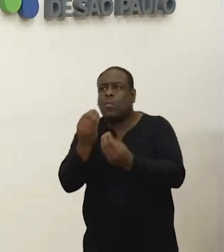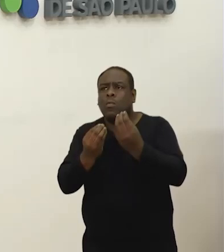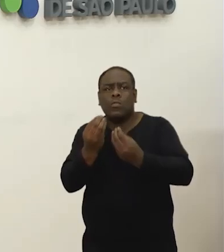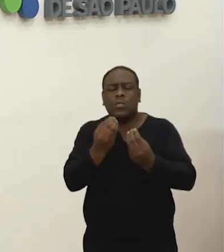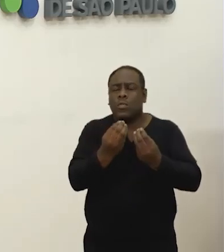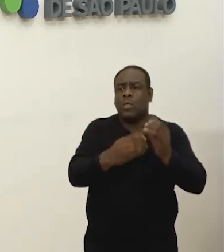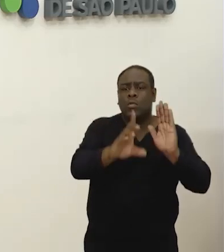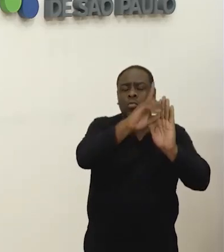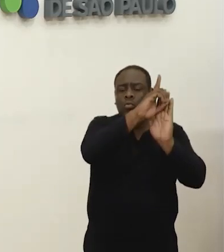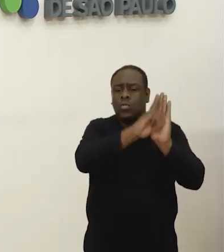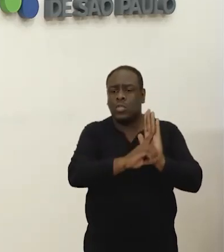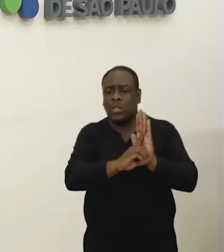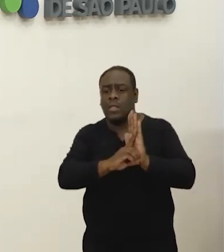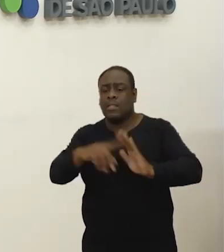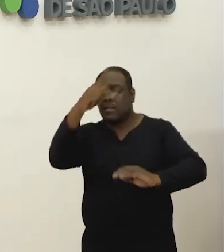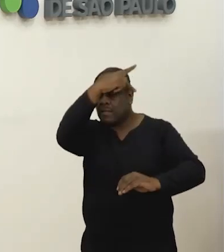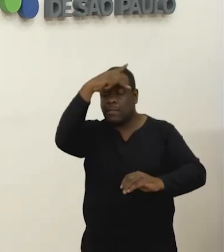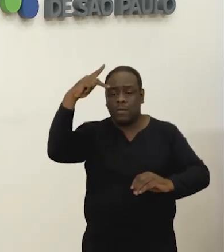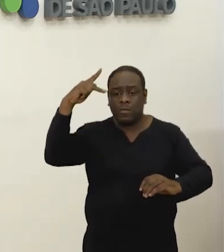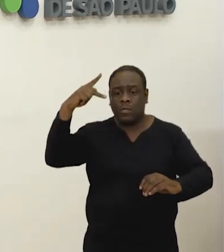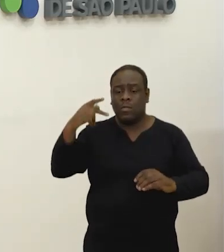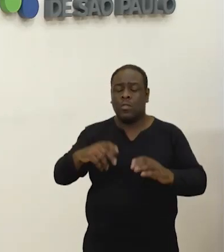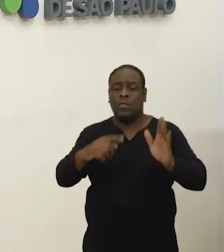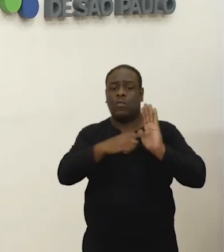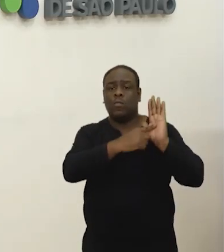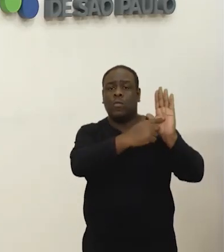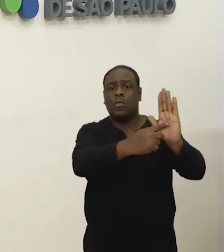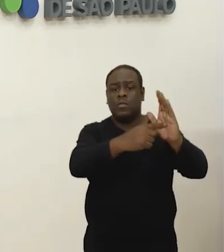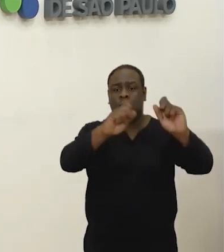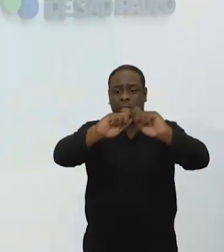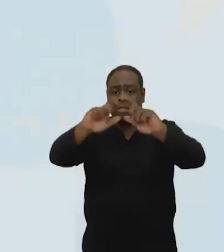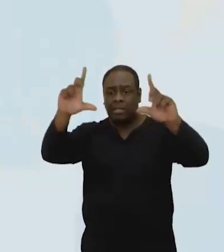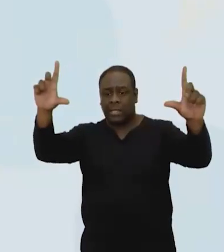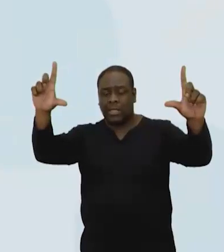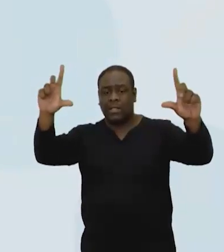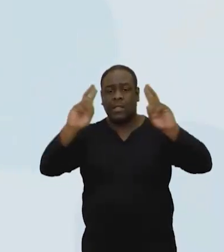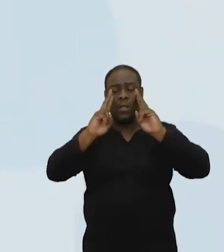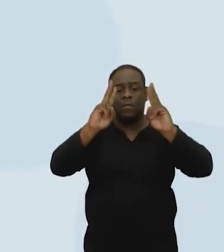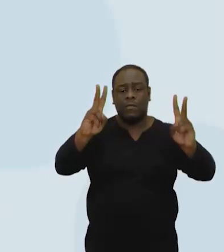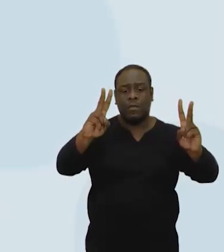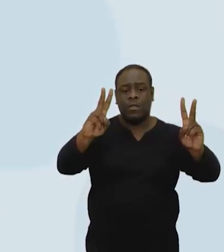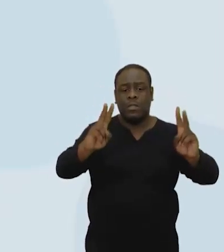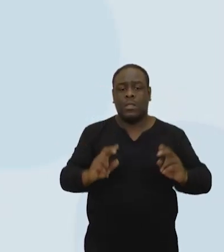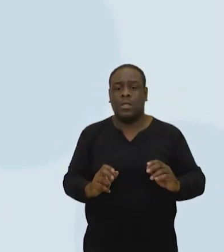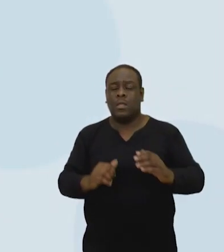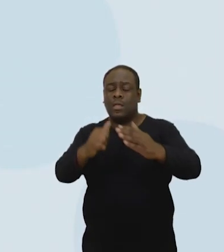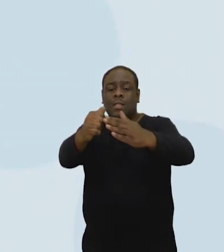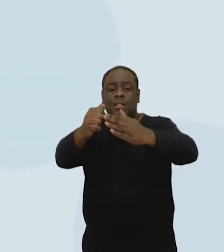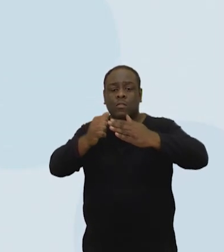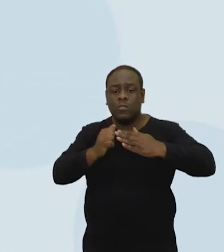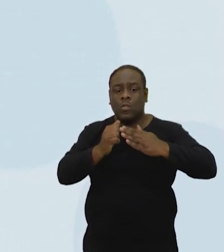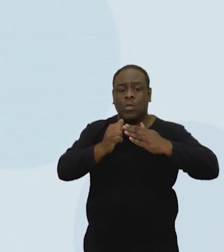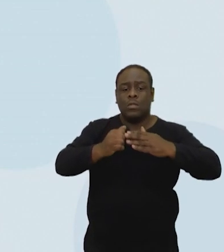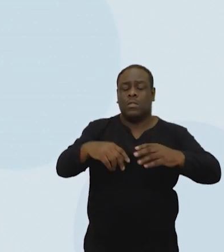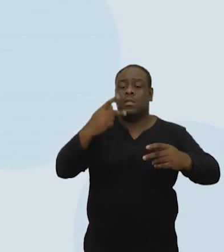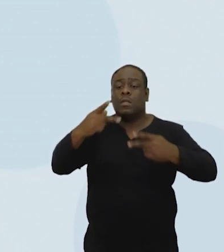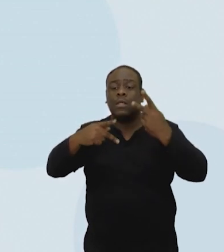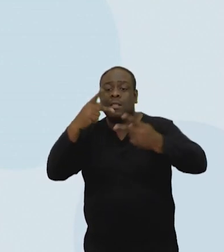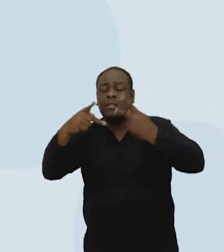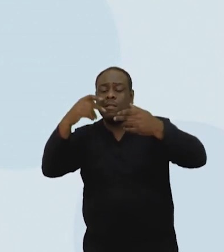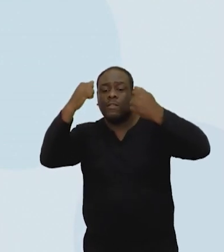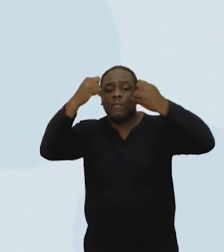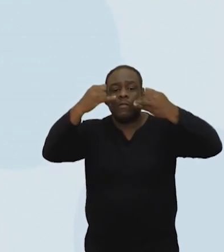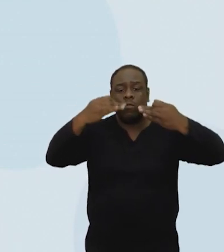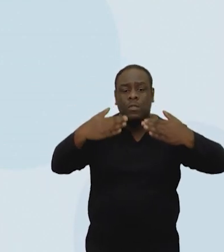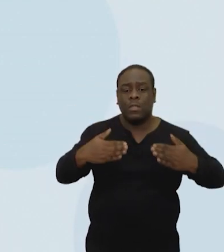cidadão? Inclusive, eu vou colocar uma imagem na tela para vocês. Dá uma olhadinha. A Evelyn, ela fala, né, dessa questão até